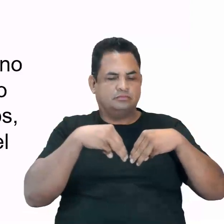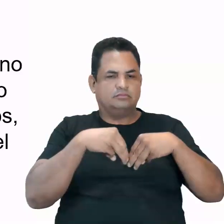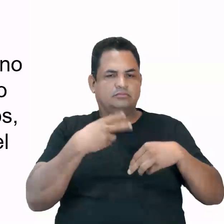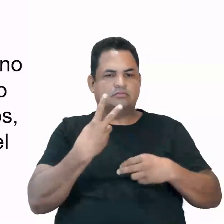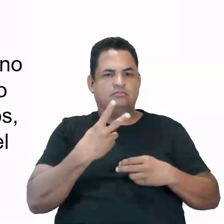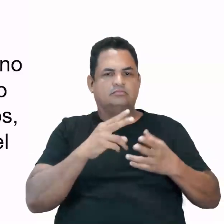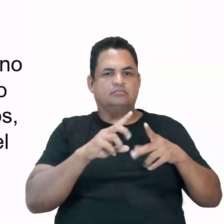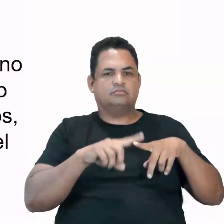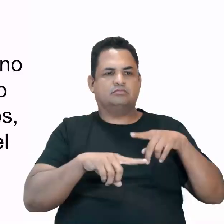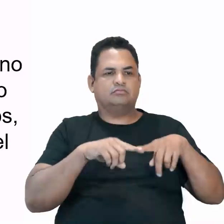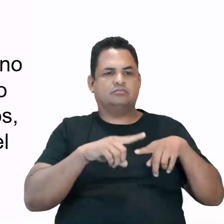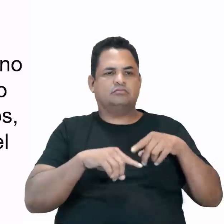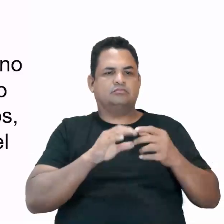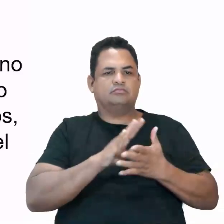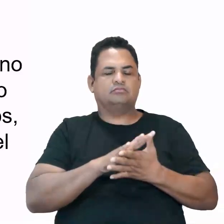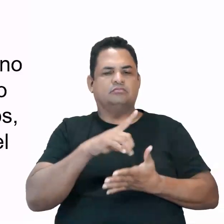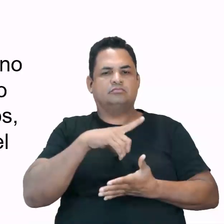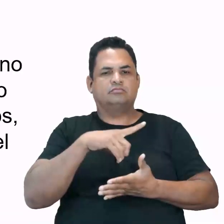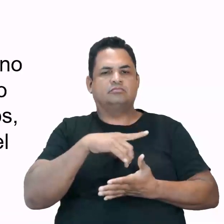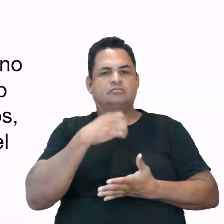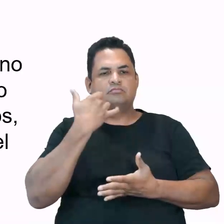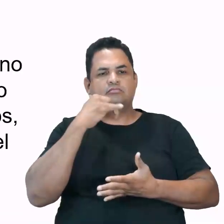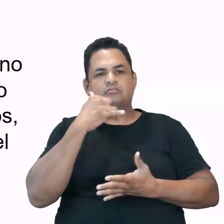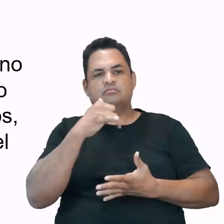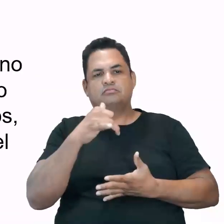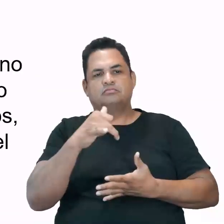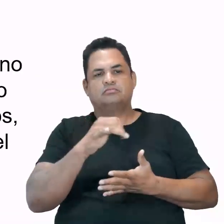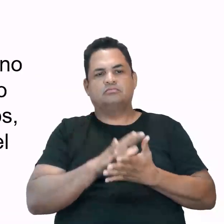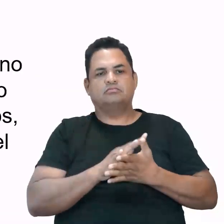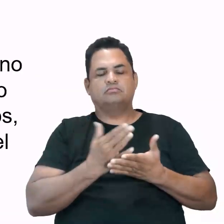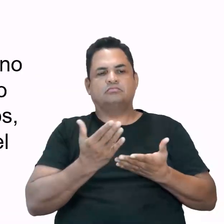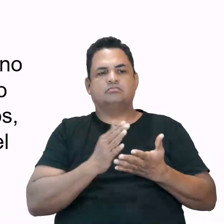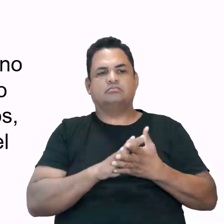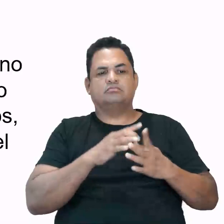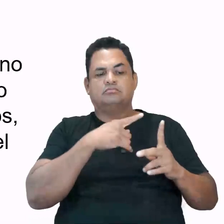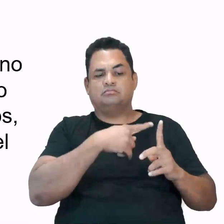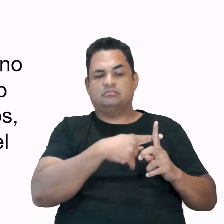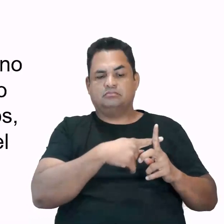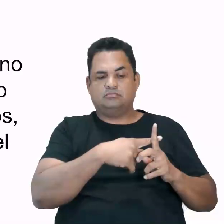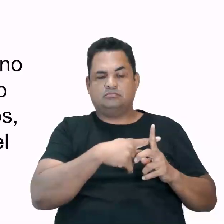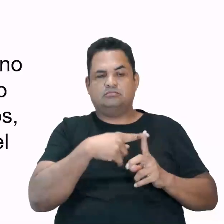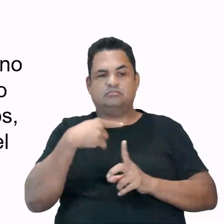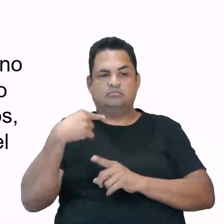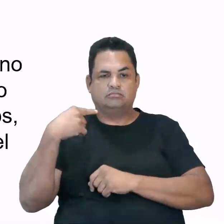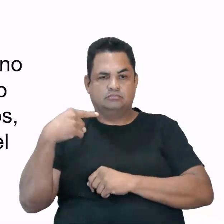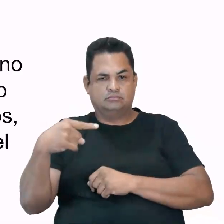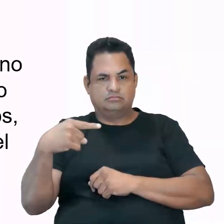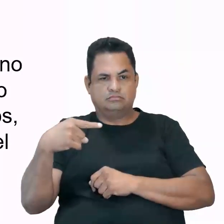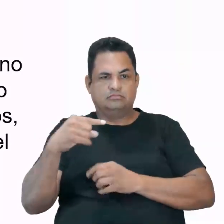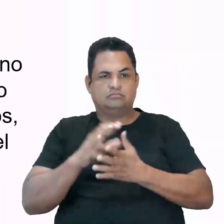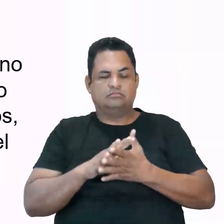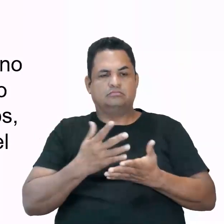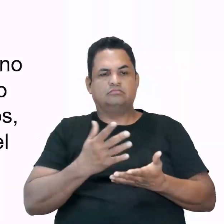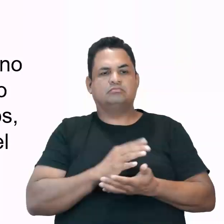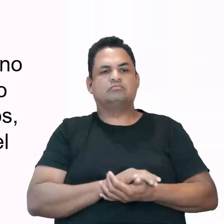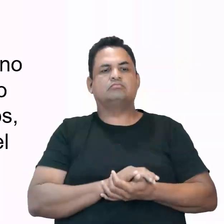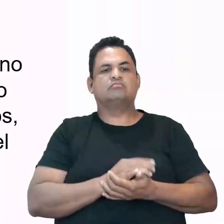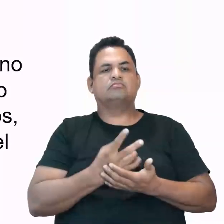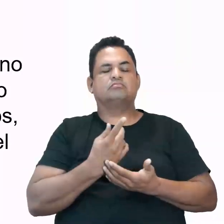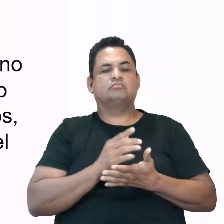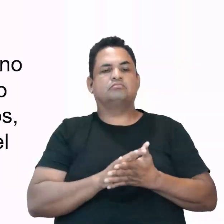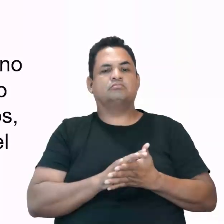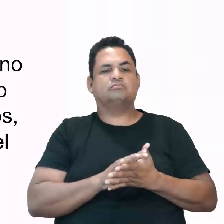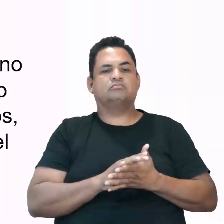dois corpos eletrizados, olha só, com cargas de sinais contrários, mais e menos, observamos